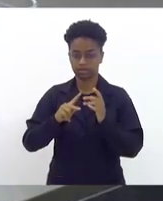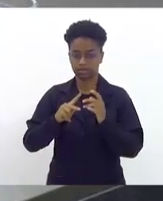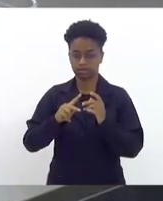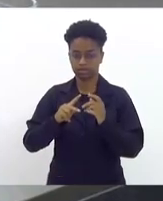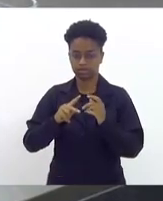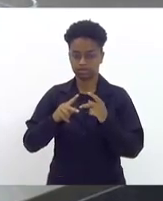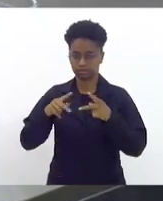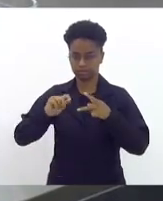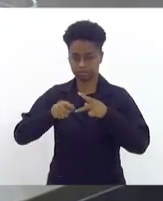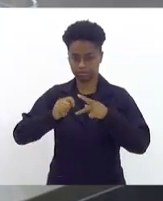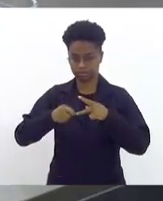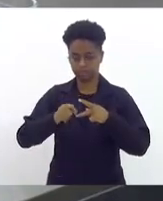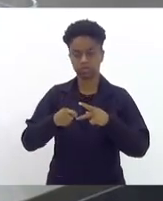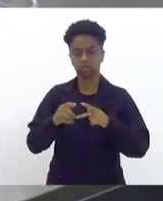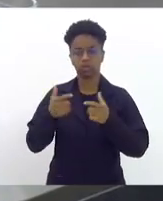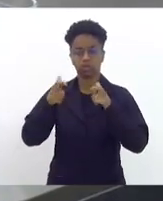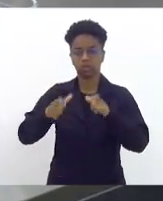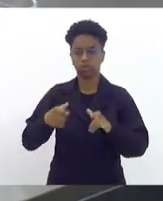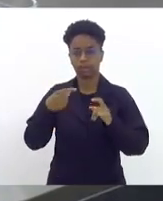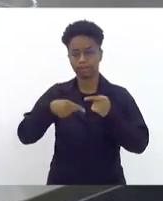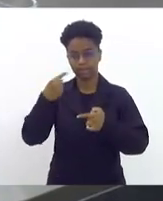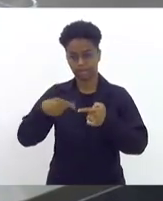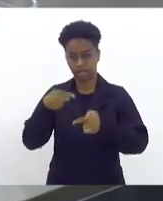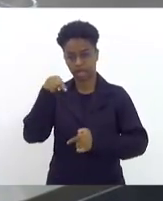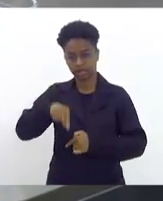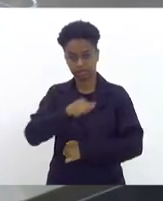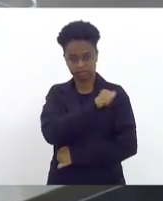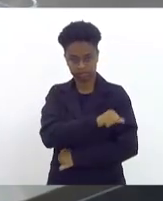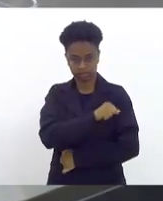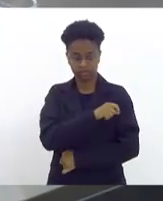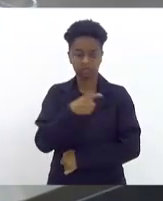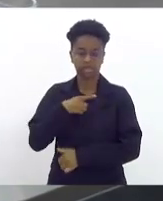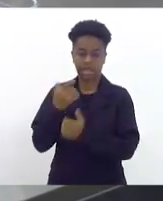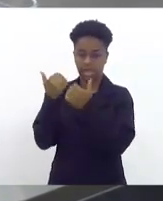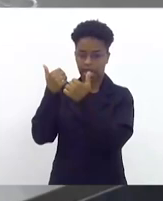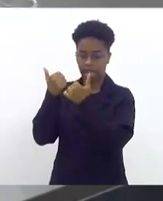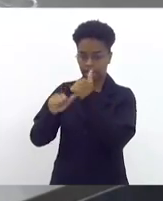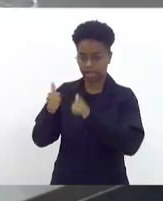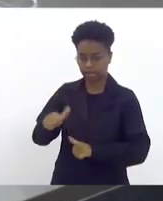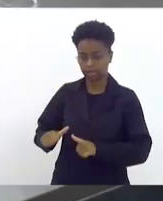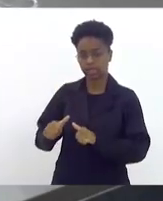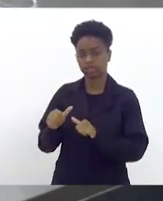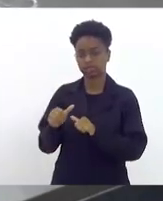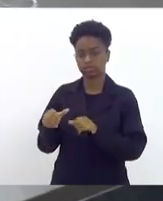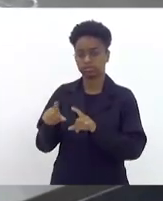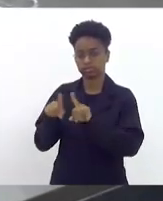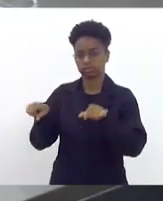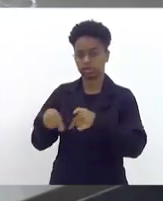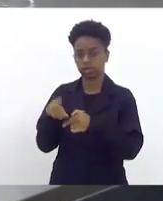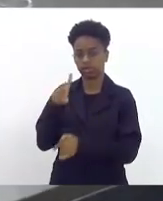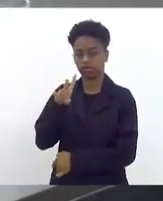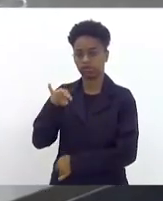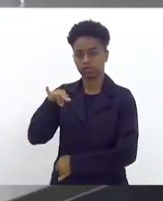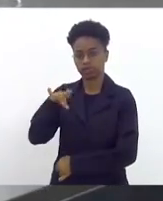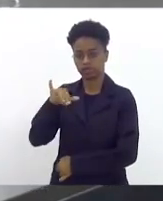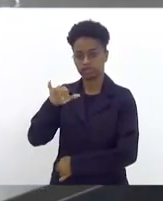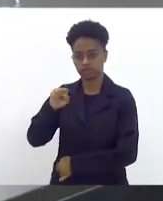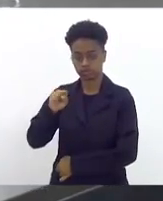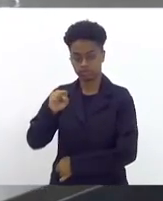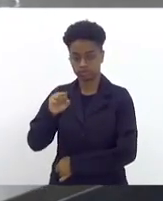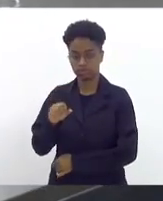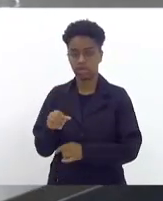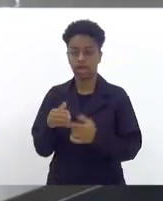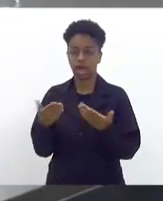no estado do Rio de Janeiro projeto estava com vista para o Gabinete do deputado Vinícius cozzolino para parecer Deputado